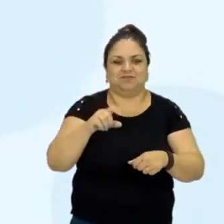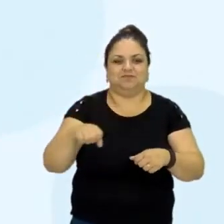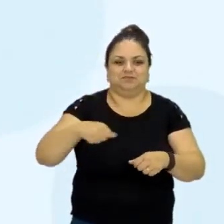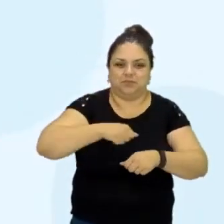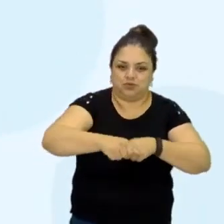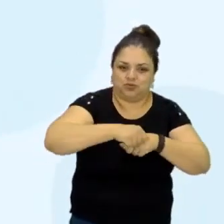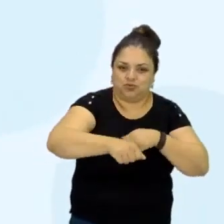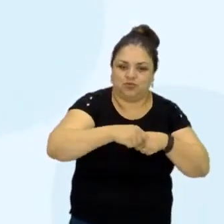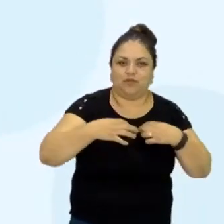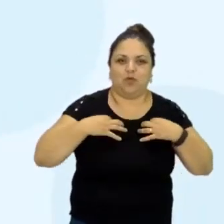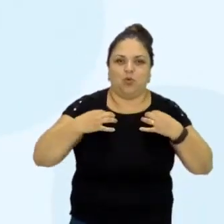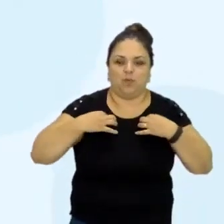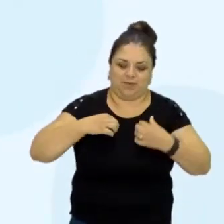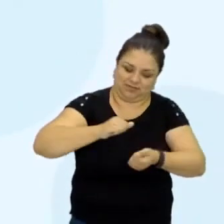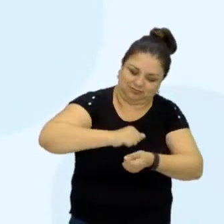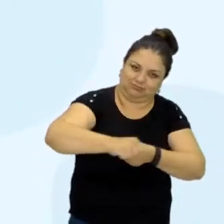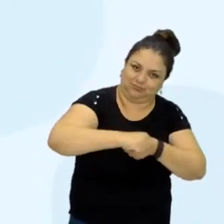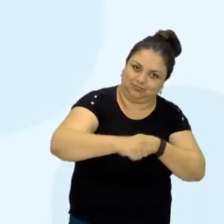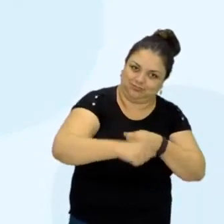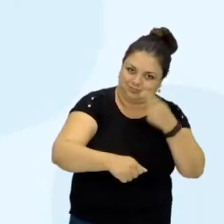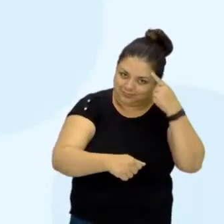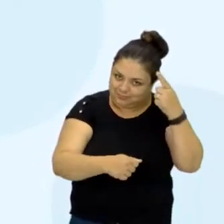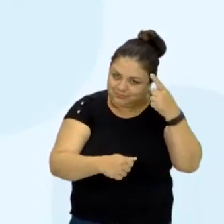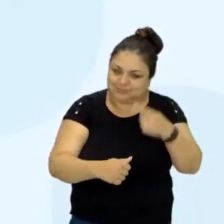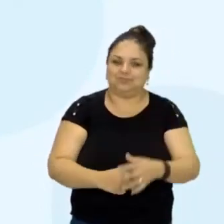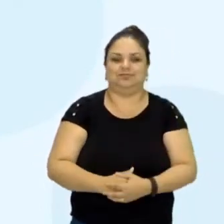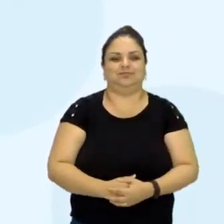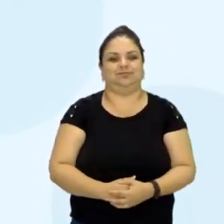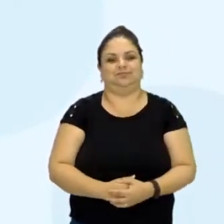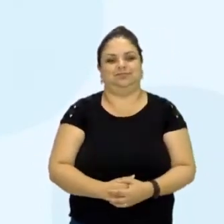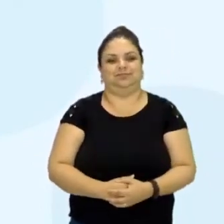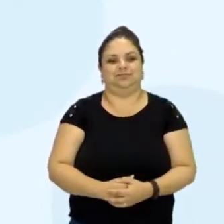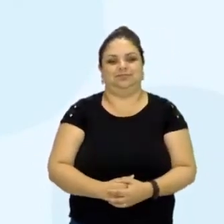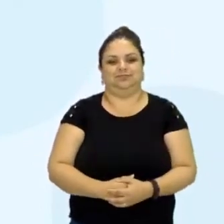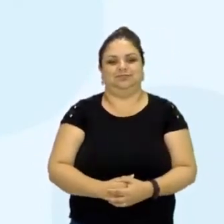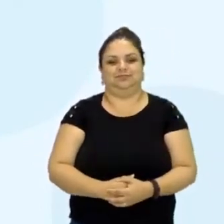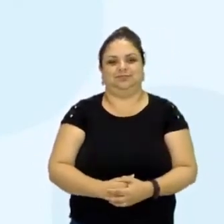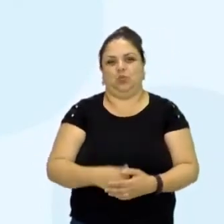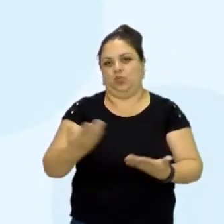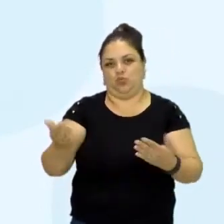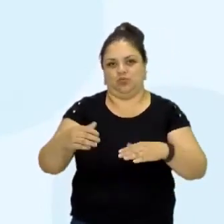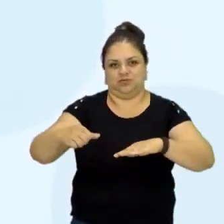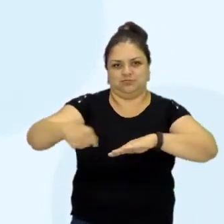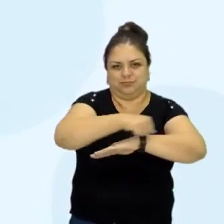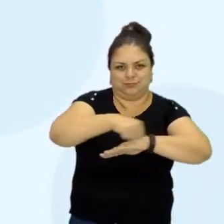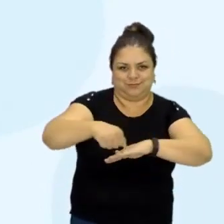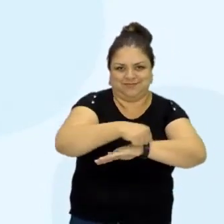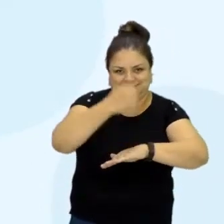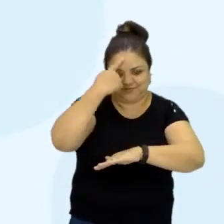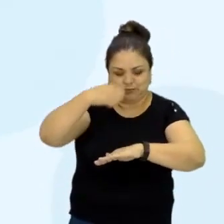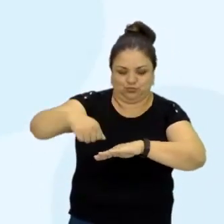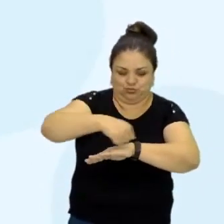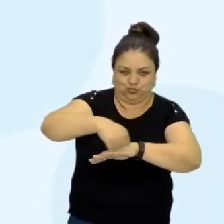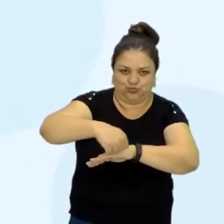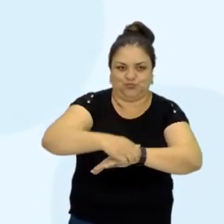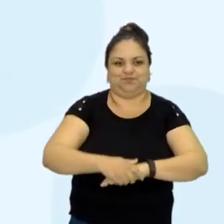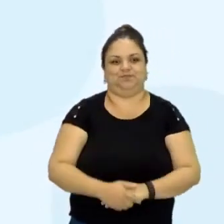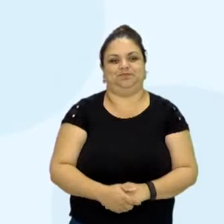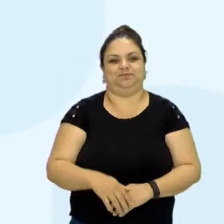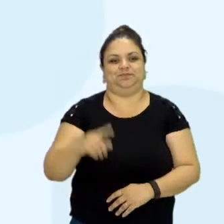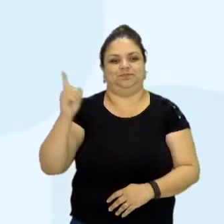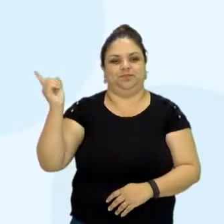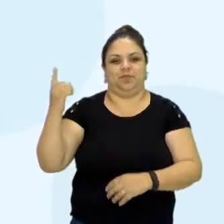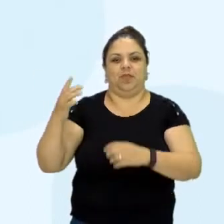escova, mas escova de lavar roupa. Escova de lavar roupa. Ou lava-tênis, você que escolhe. Um motor, tá? DC aí